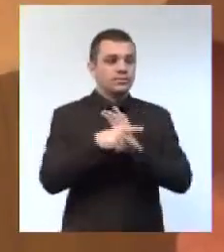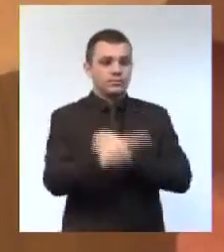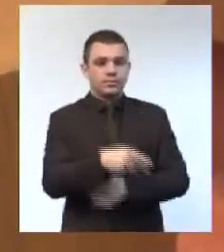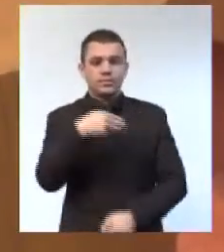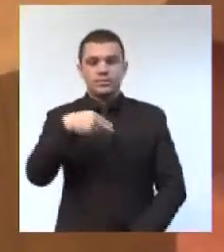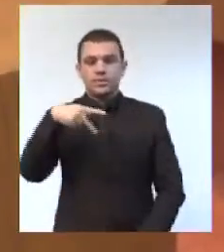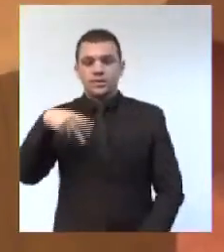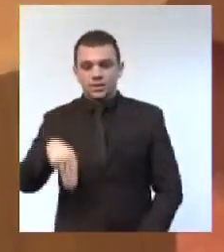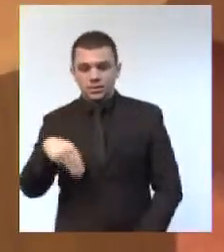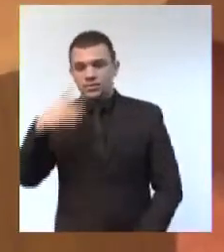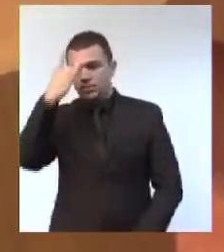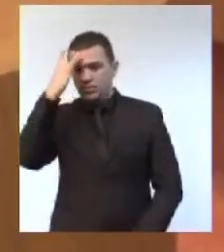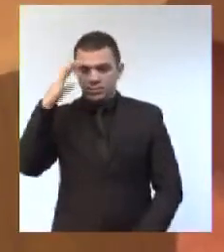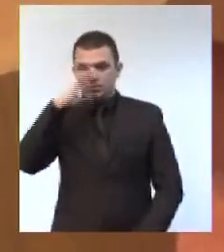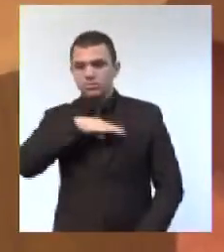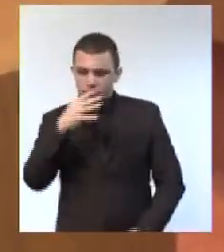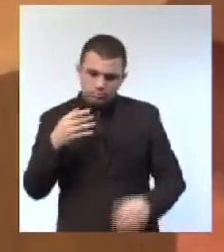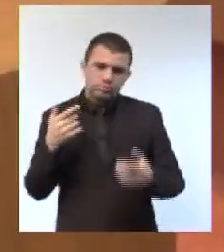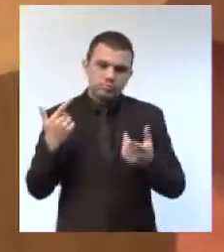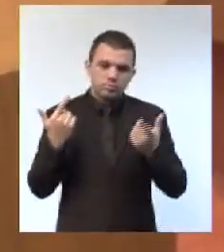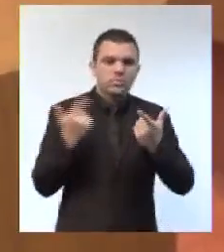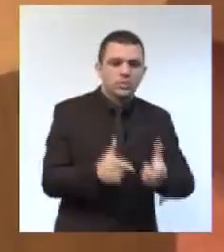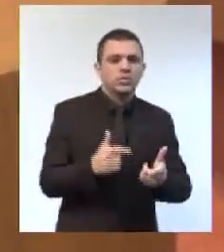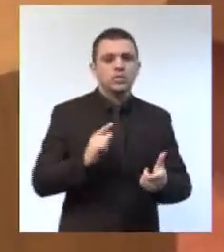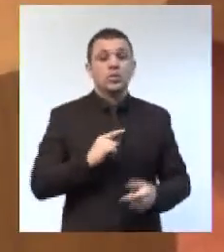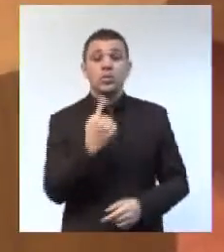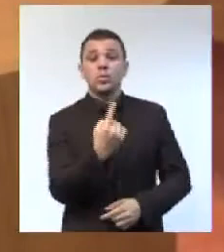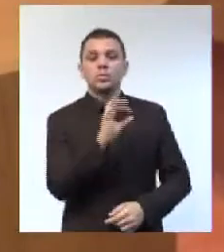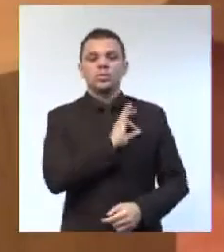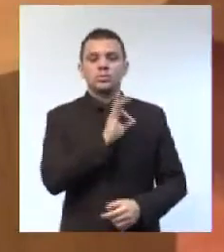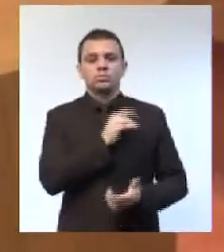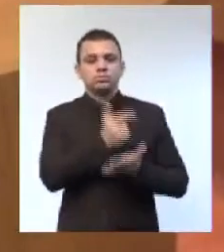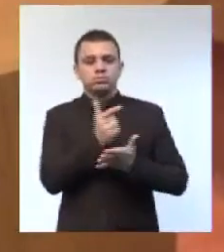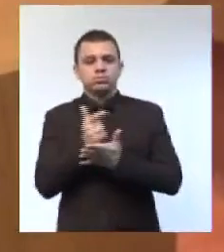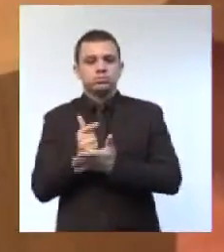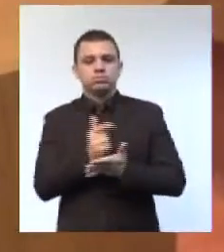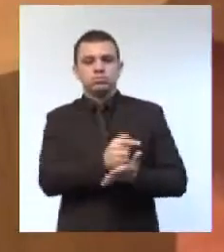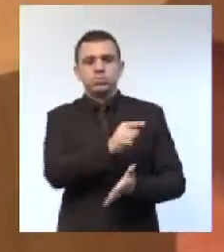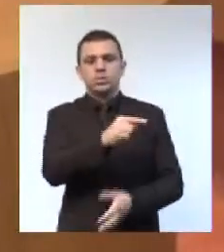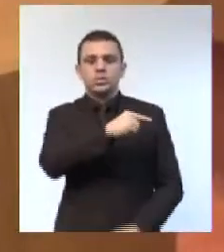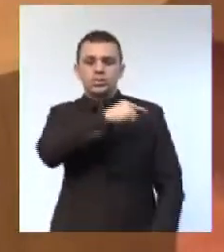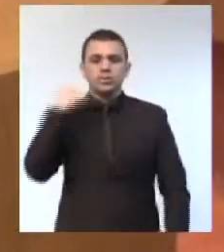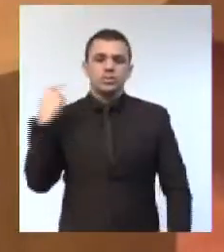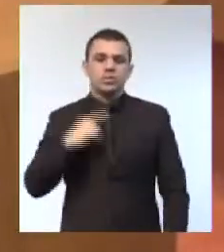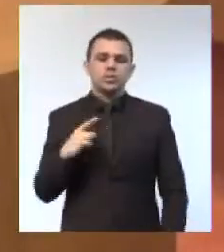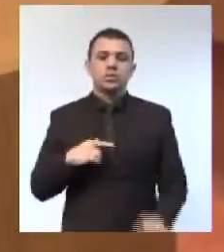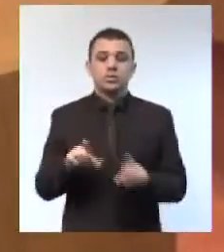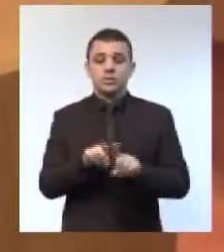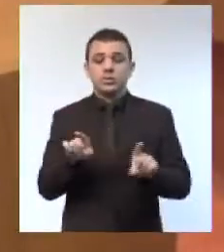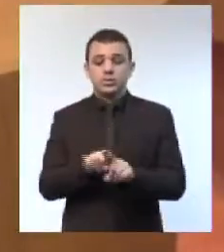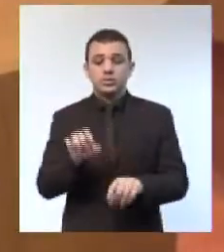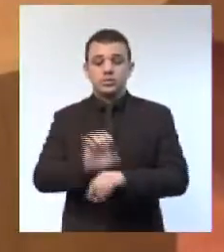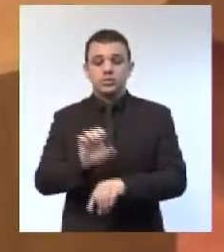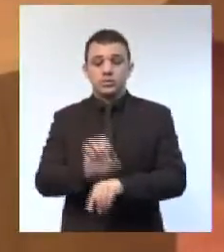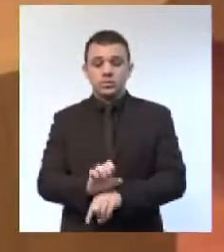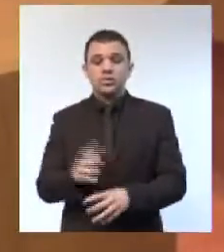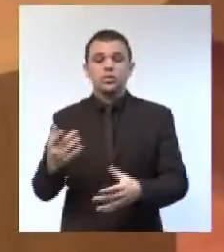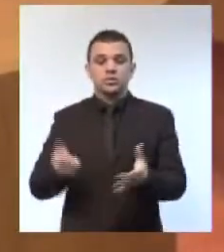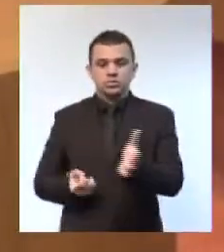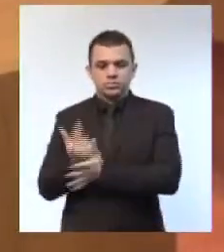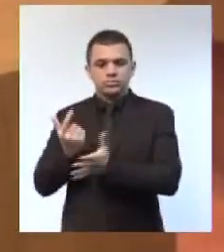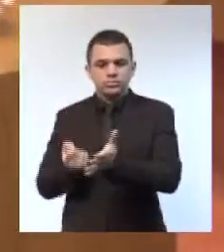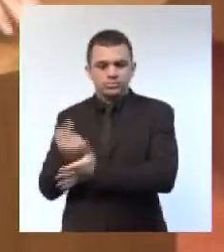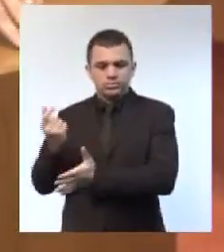Um policial morreu ao ser metralhado. Após os ataques, o Estado adquiriu novos armamentos para